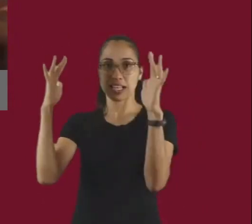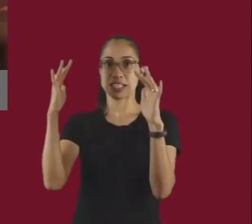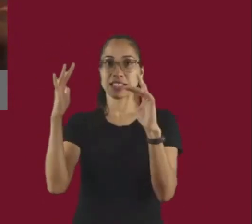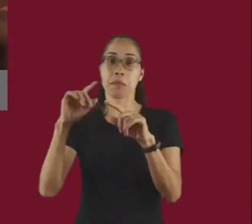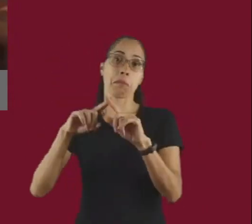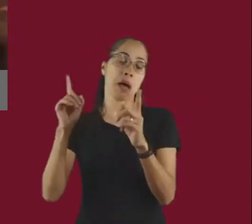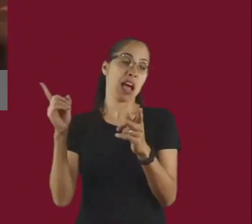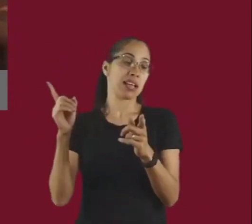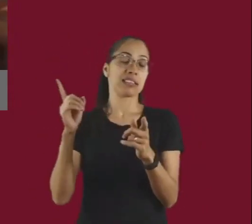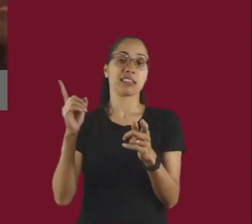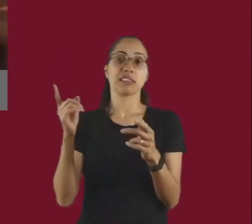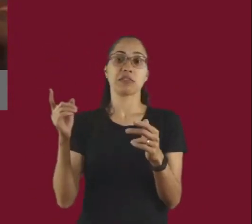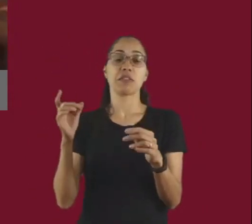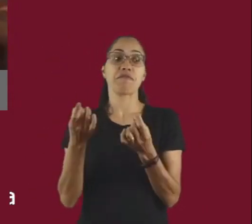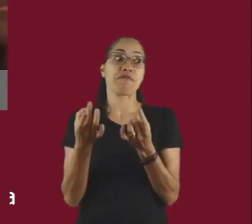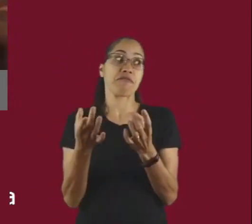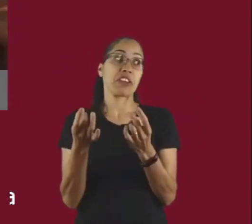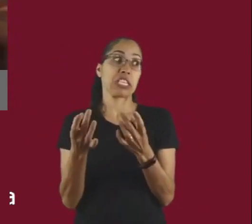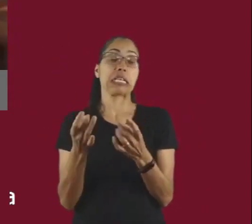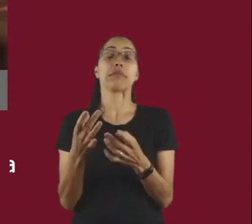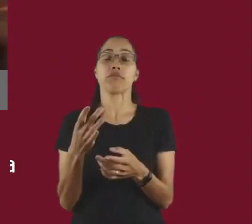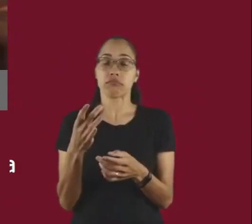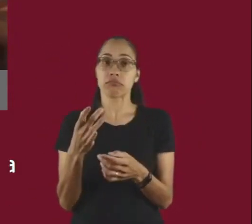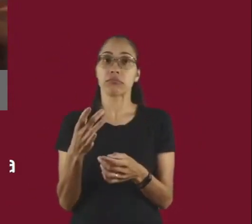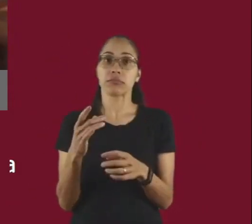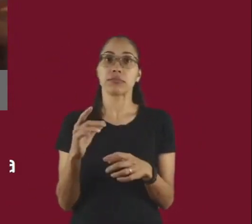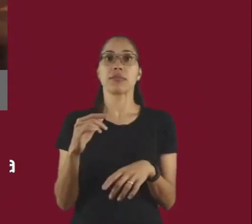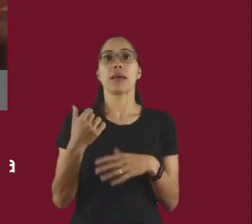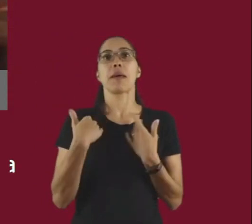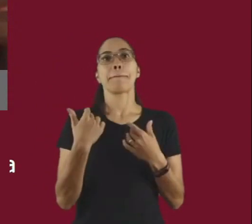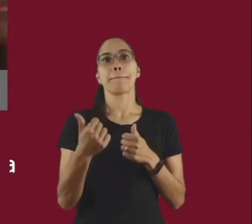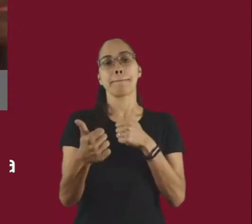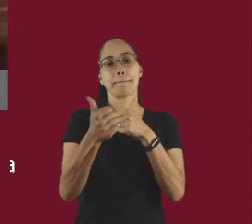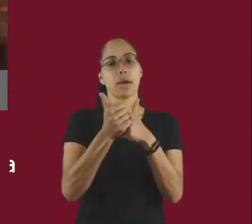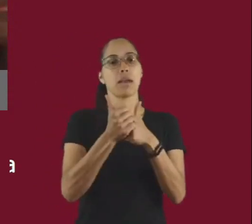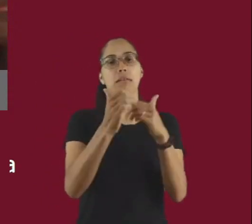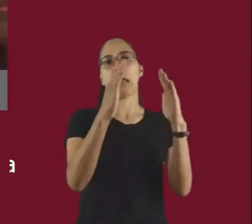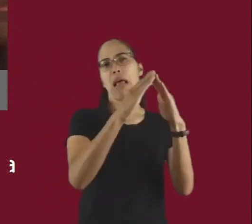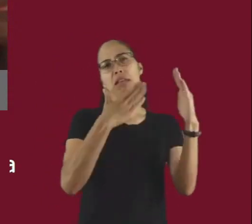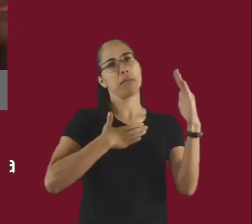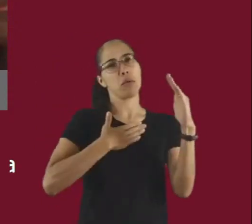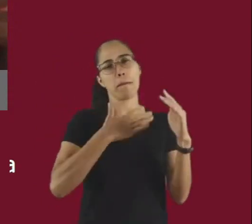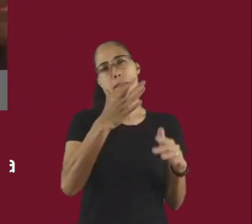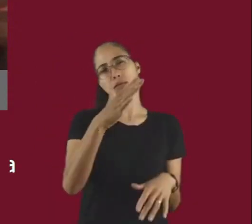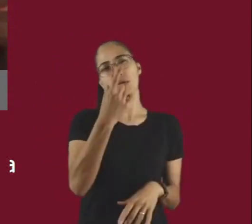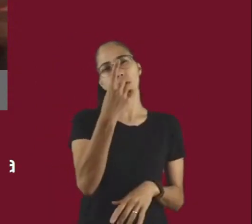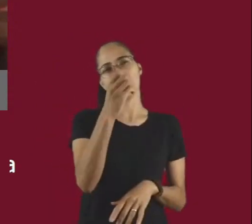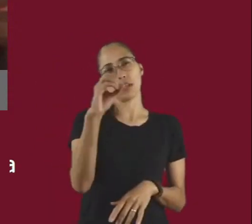ao lado, bem pertinho da minha casa, assim, sei lá, 100, 200